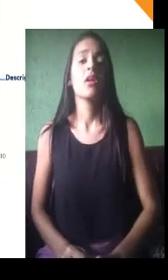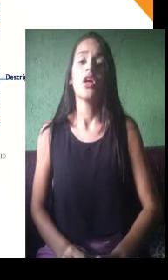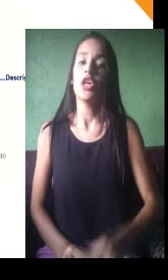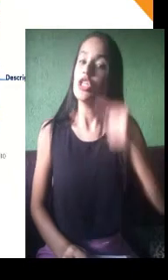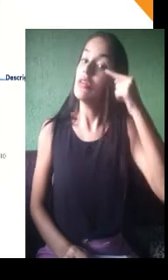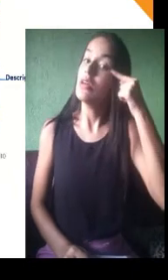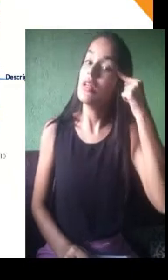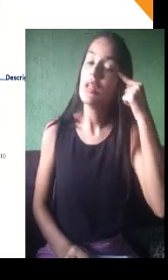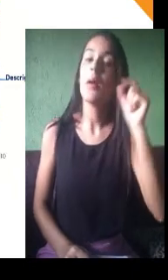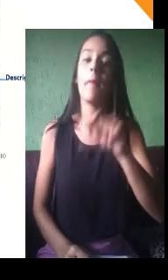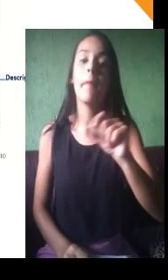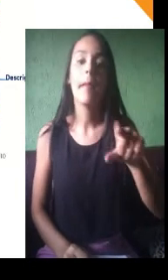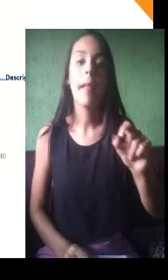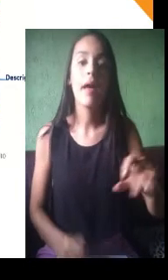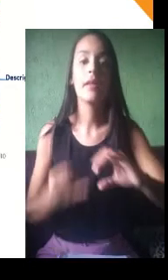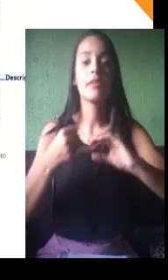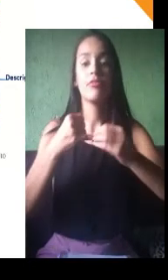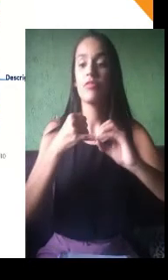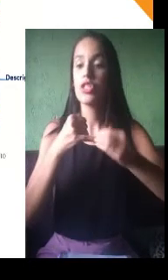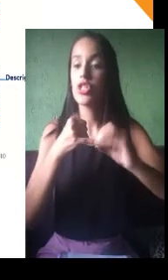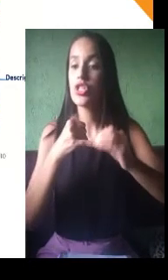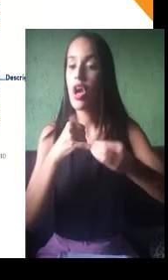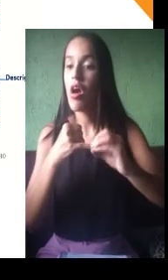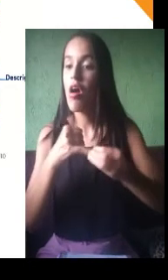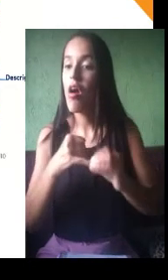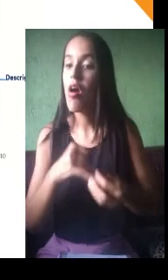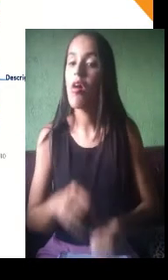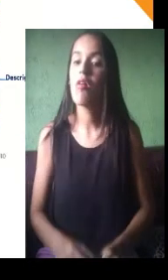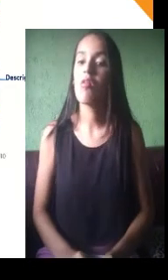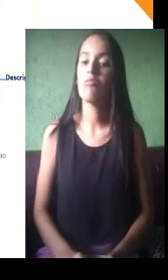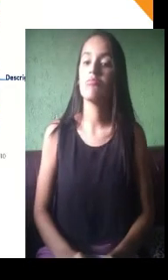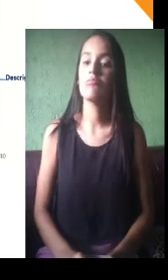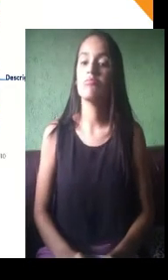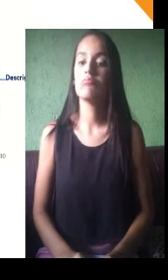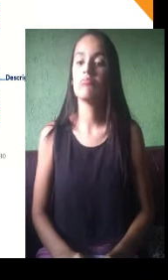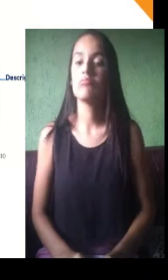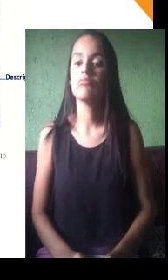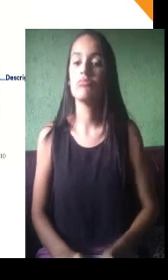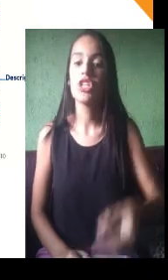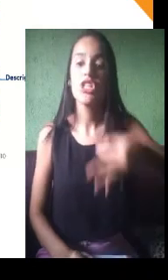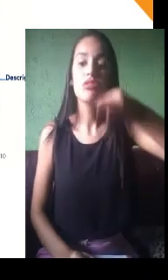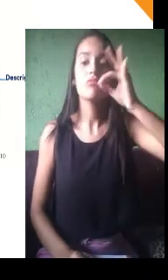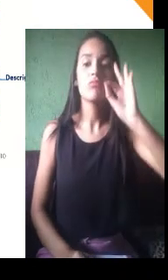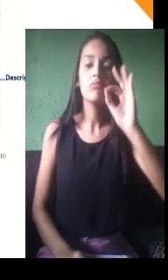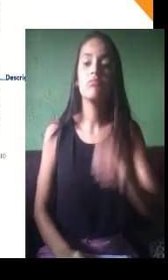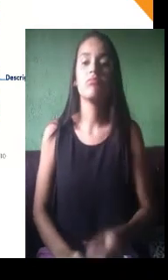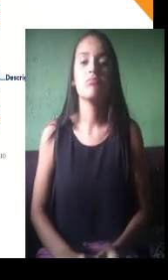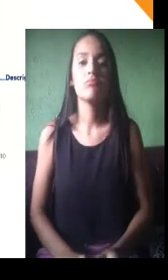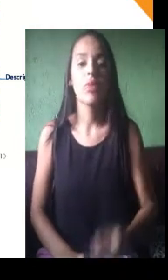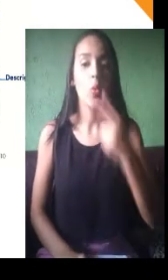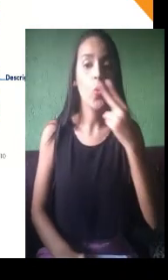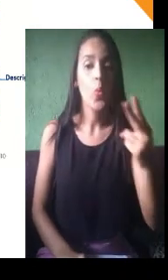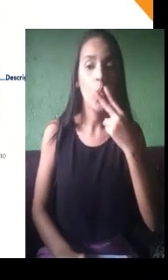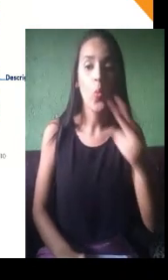vermelho? A gente tem aqui, basicamente, a apresentação de informações sobre a China. O texto como um todo, ele apresenta